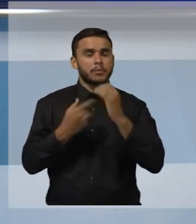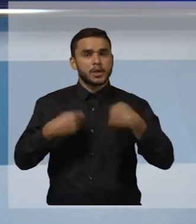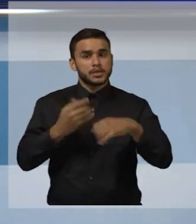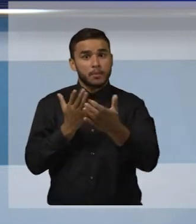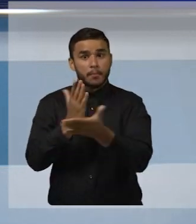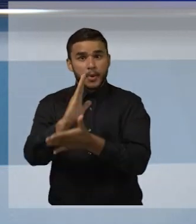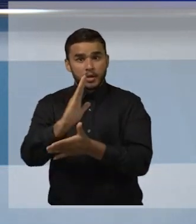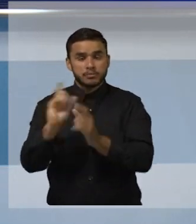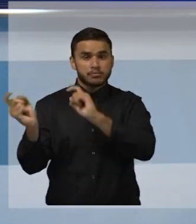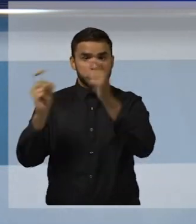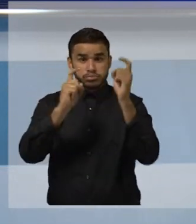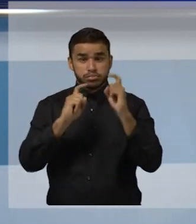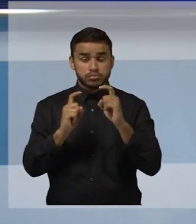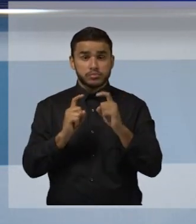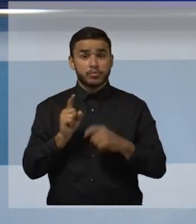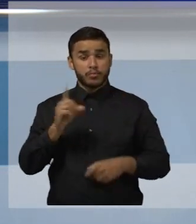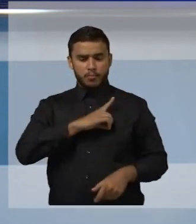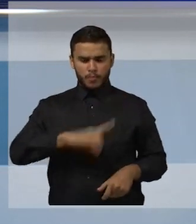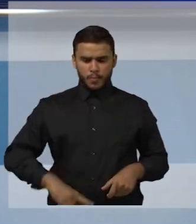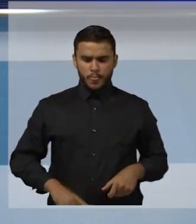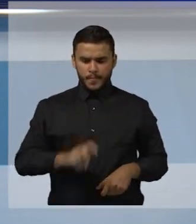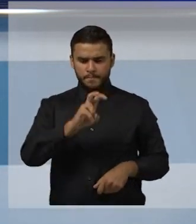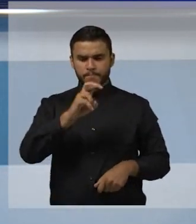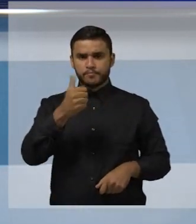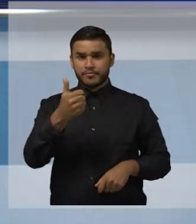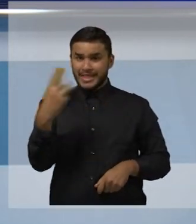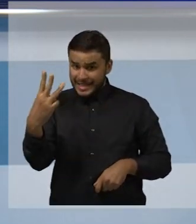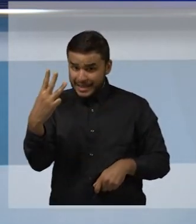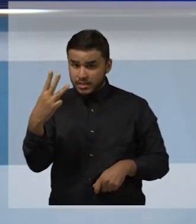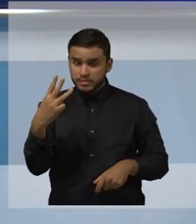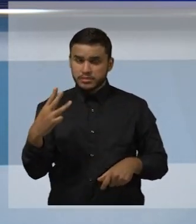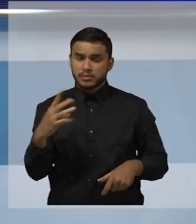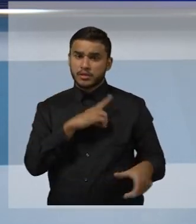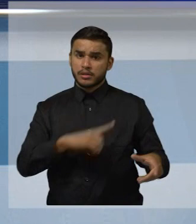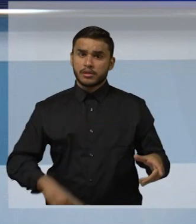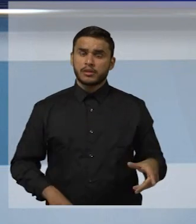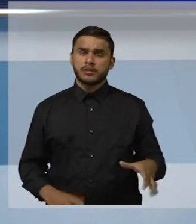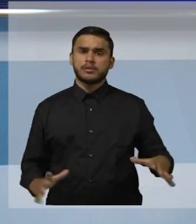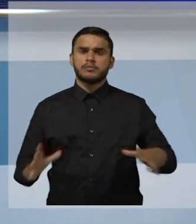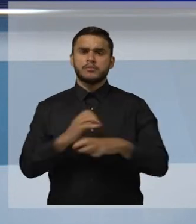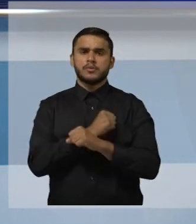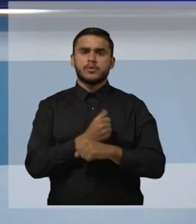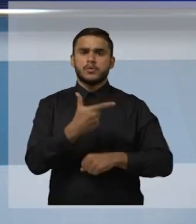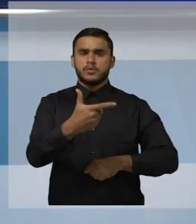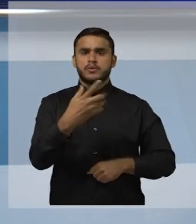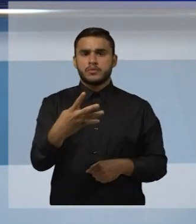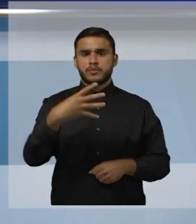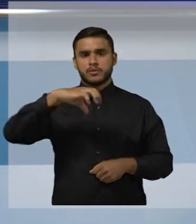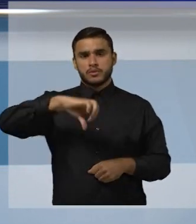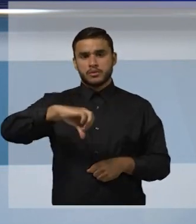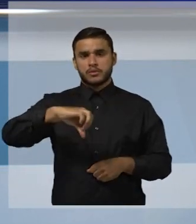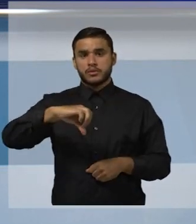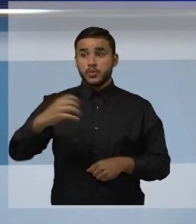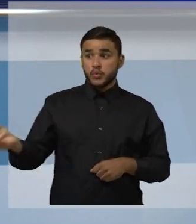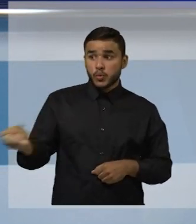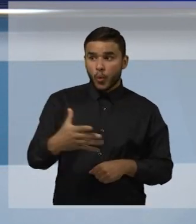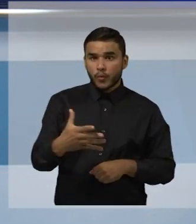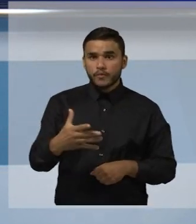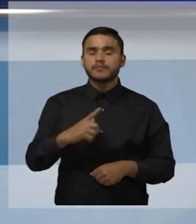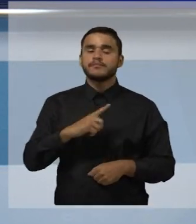e aprovação pelo Congresso Nacional. E nós temos na Câmara dos Deputados, dos 513 que a compõem,